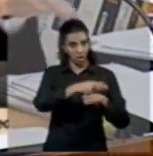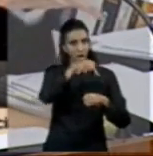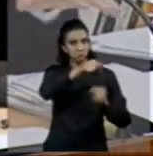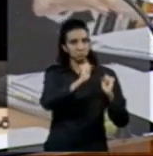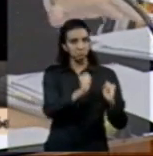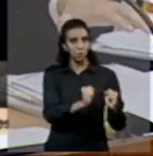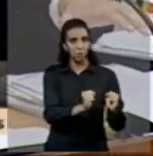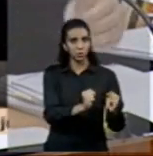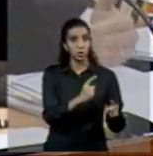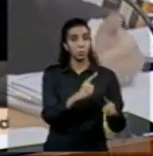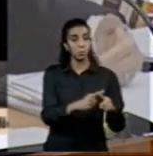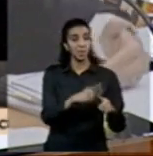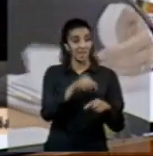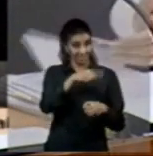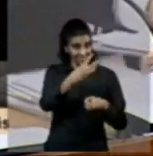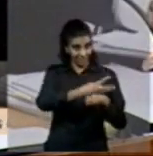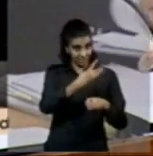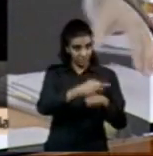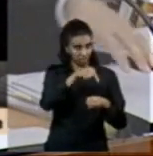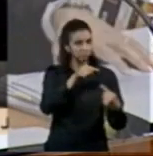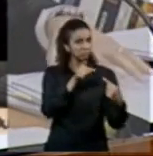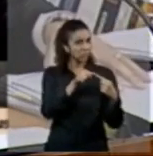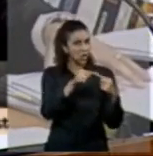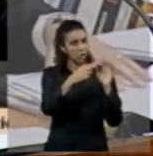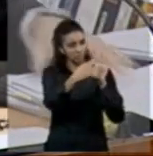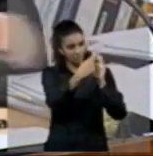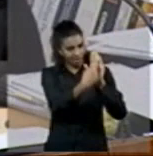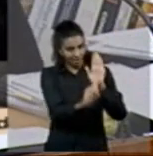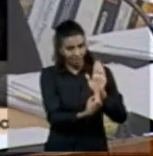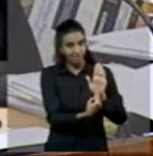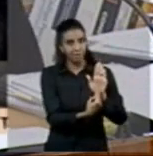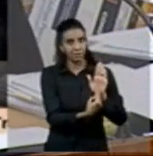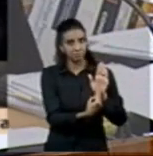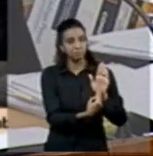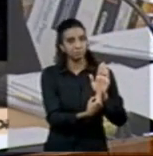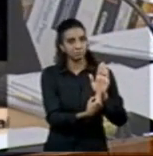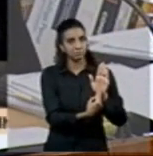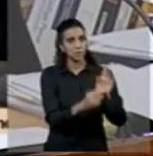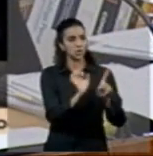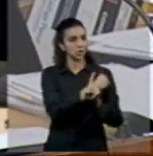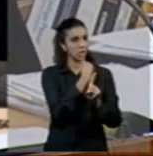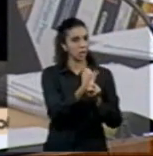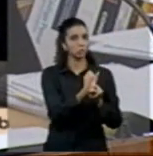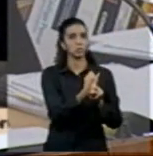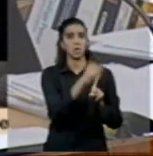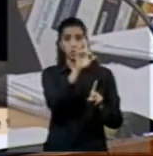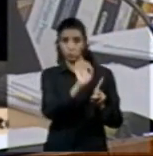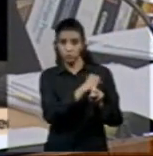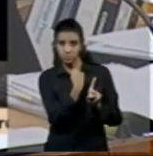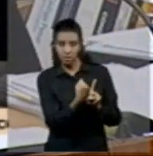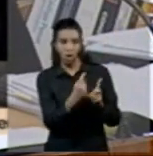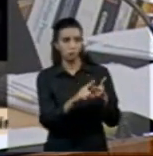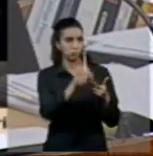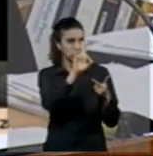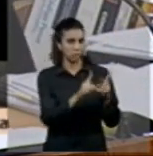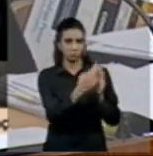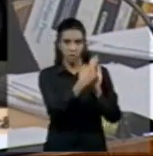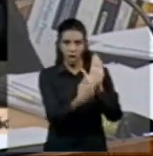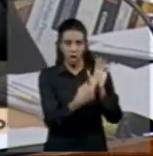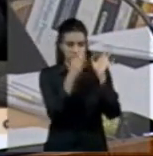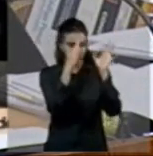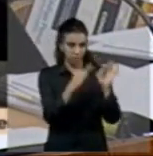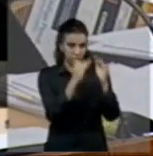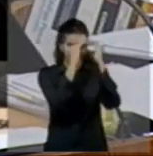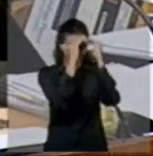possível porque a terceirização segue as normas de direitos sociais, as normas legais. O